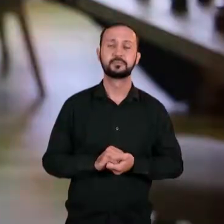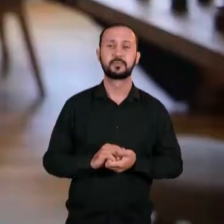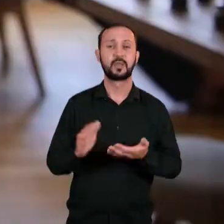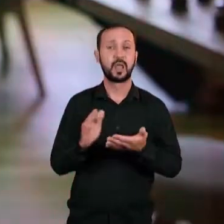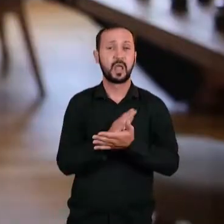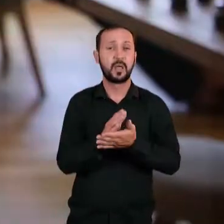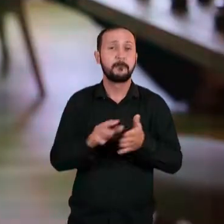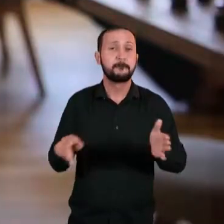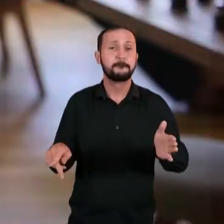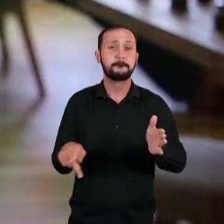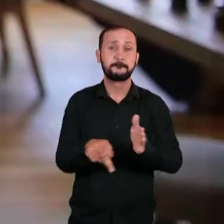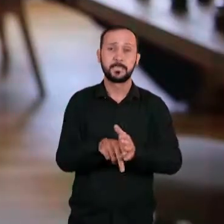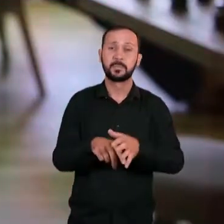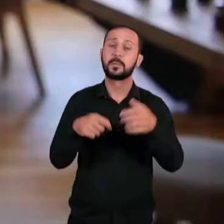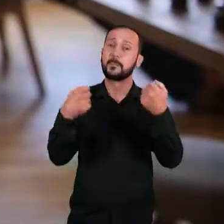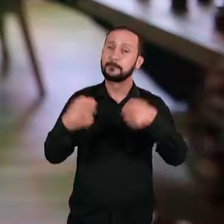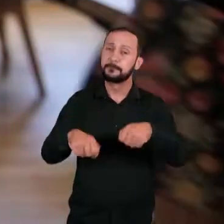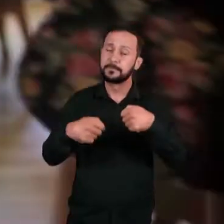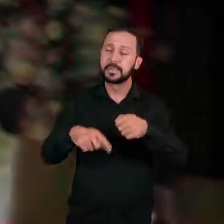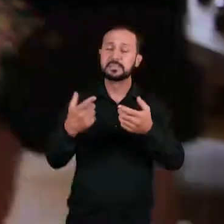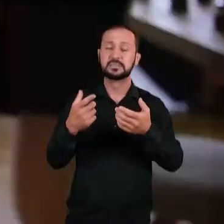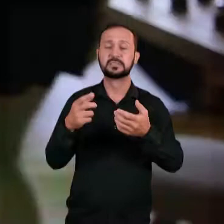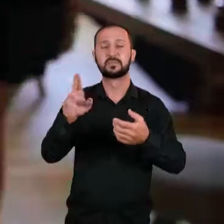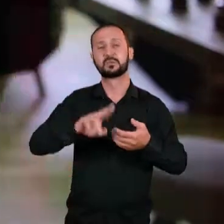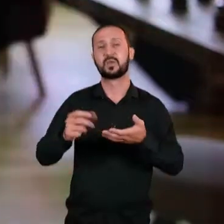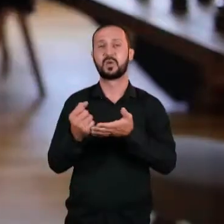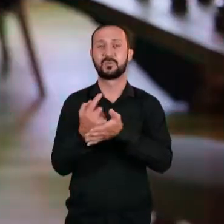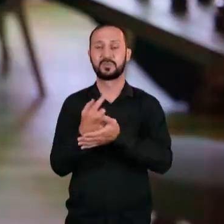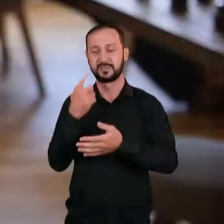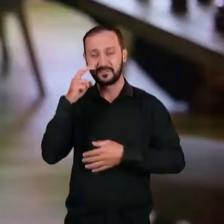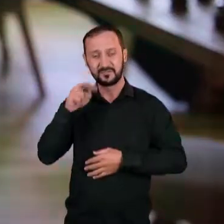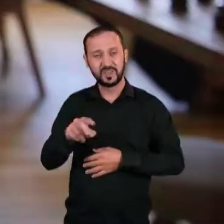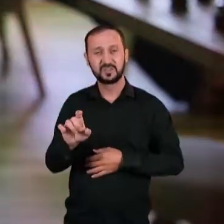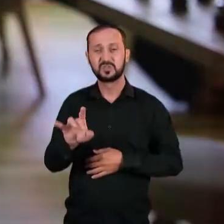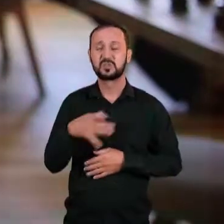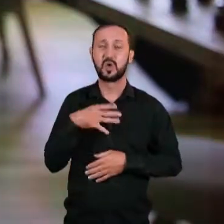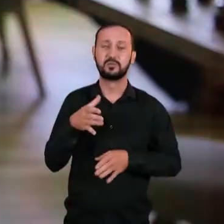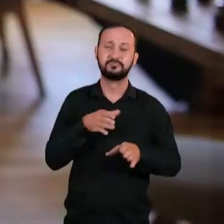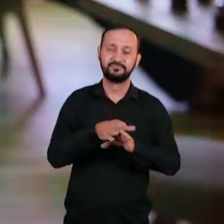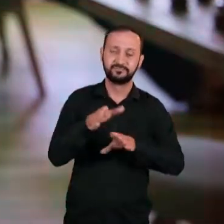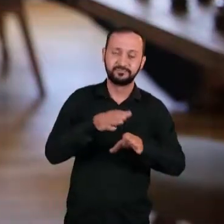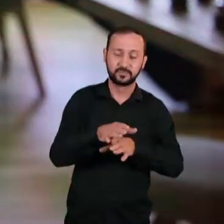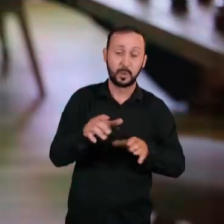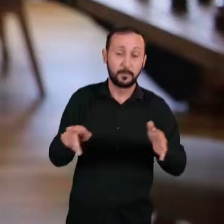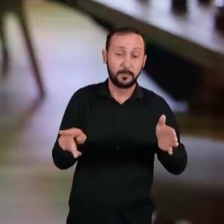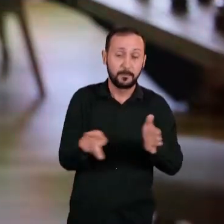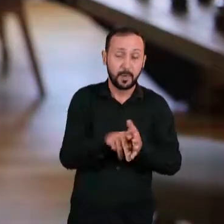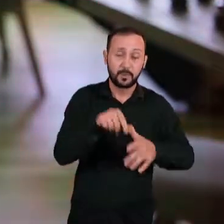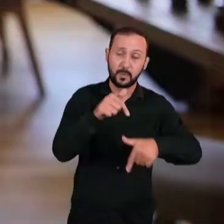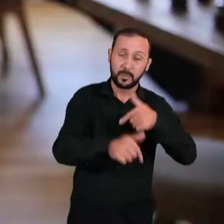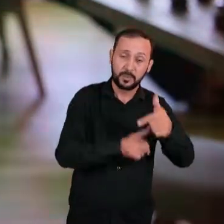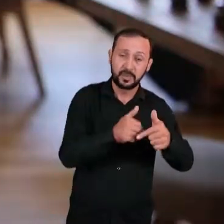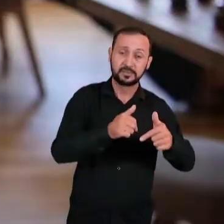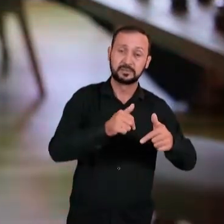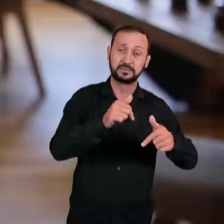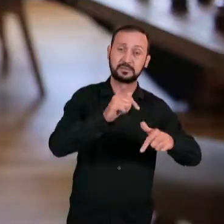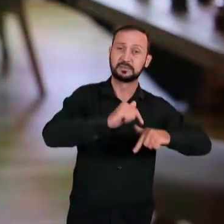alguns casos, a gente realmente usa farmacoterapia, quando a gente vê que não é mais só um problema do trabalho, né? Esse